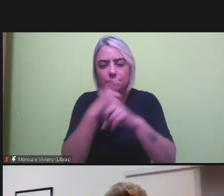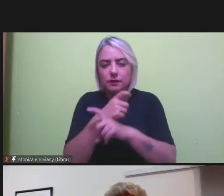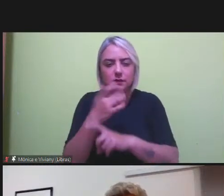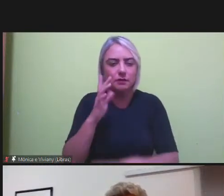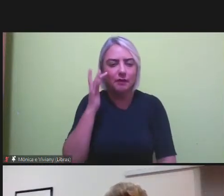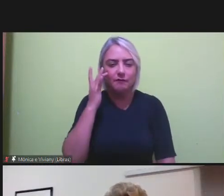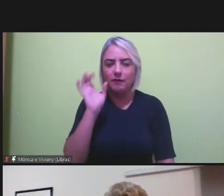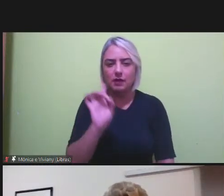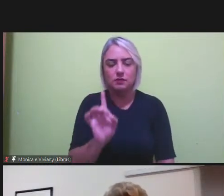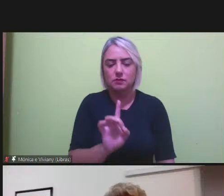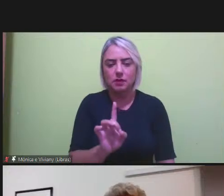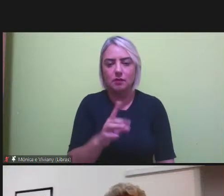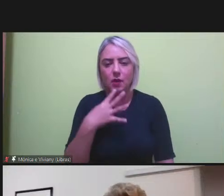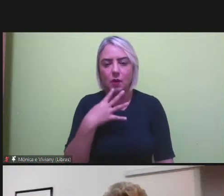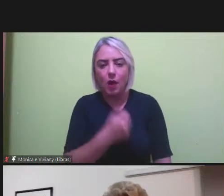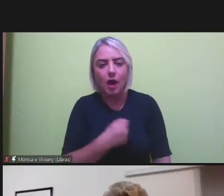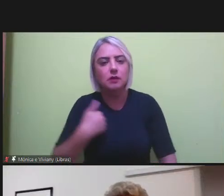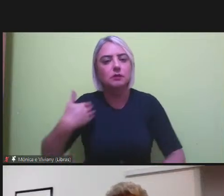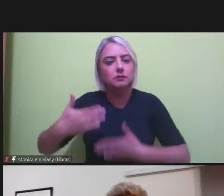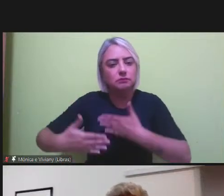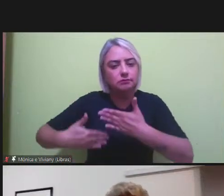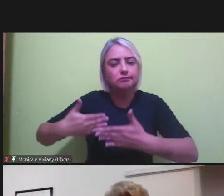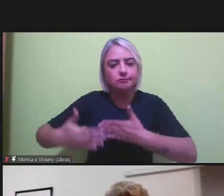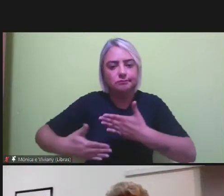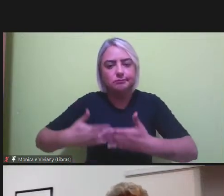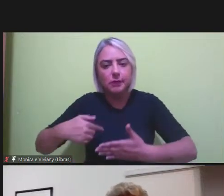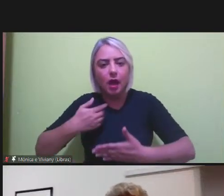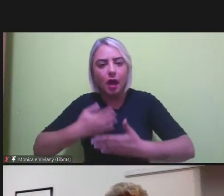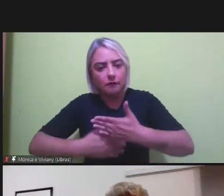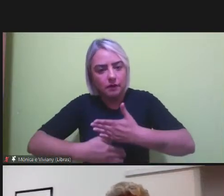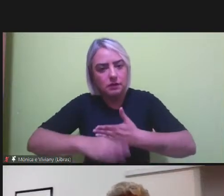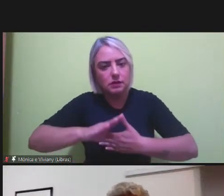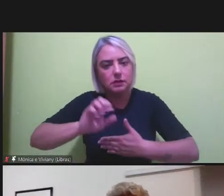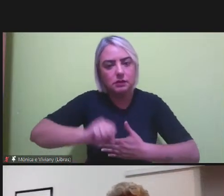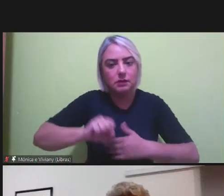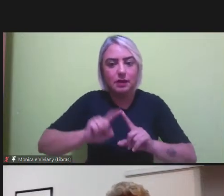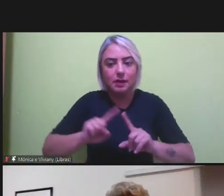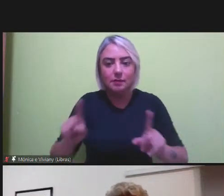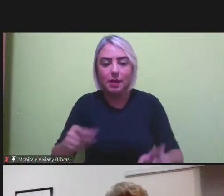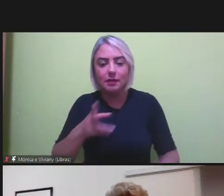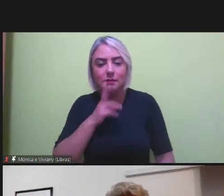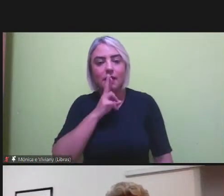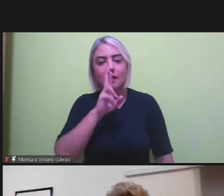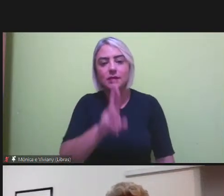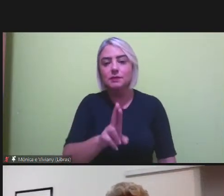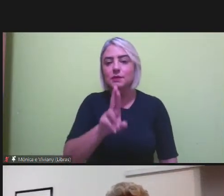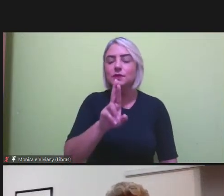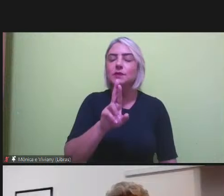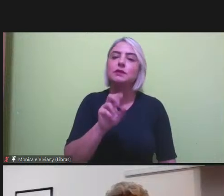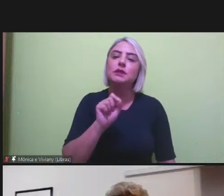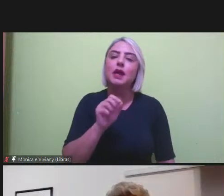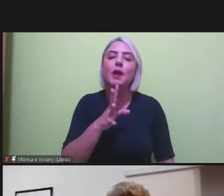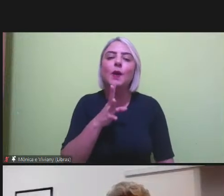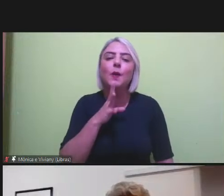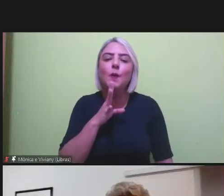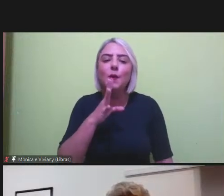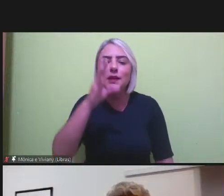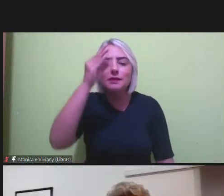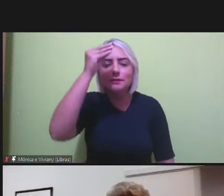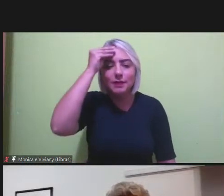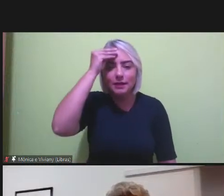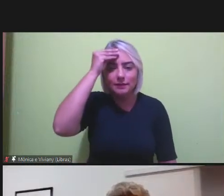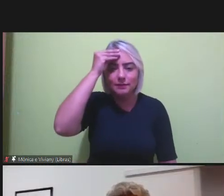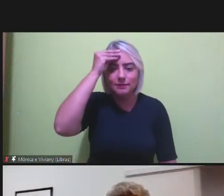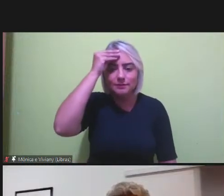Eu hard, concordo it's contigo, not eu easy. também acho que a gente está And avançando. Mas a we're minha we're resposta evolving this seria aspect, but conhecimento, my na answer verdade. is